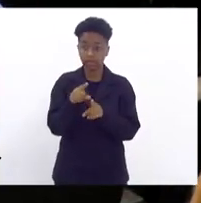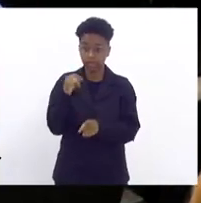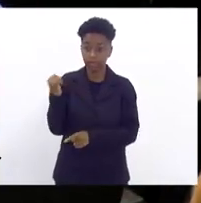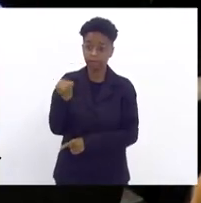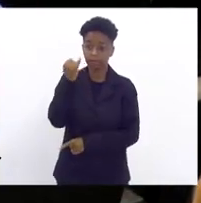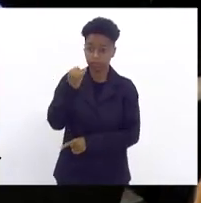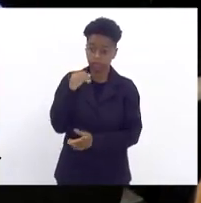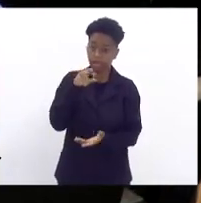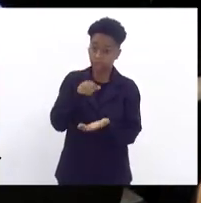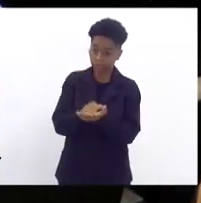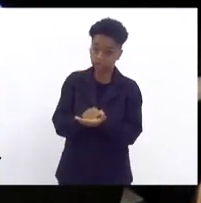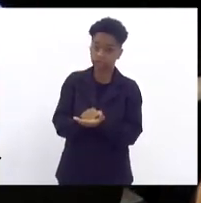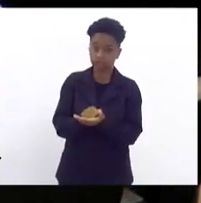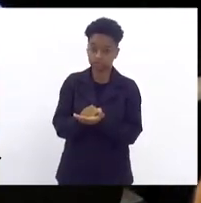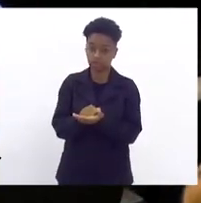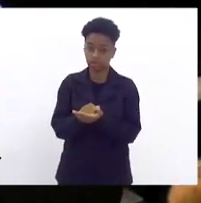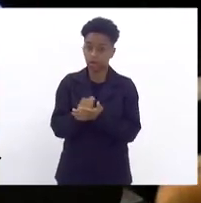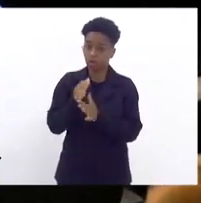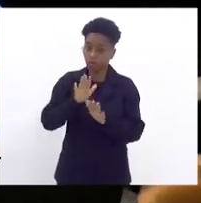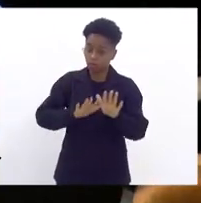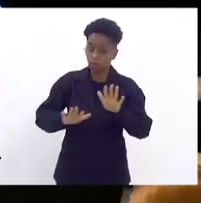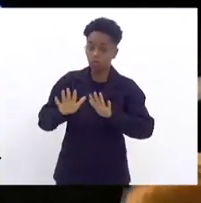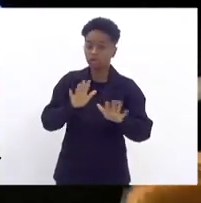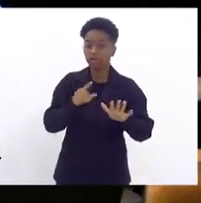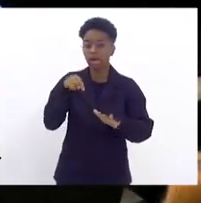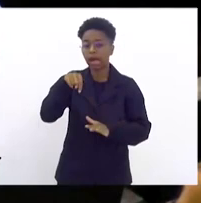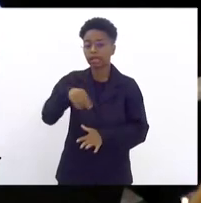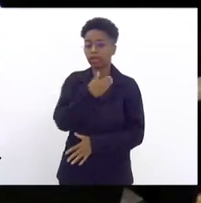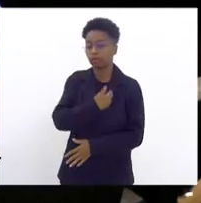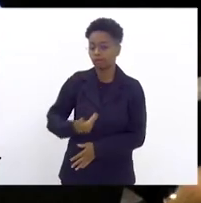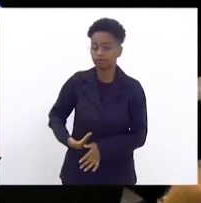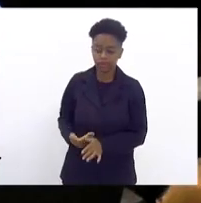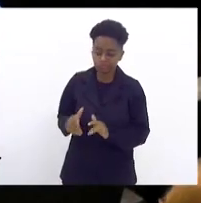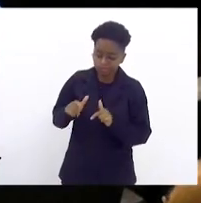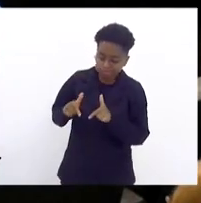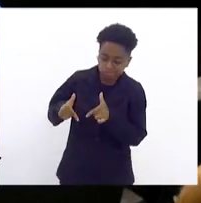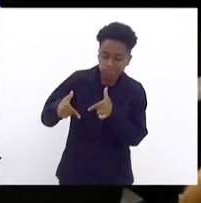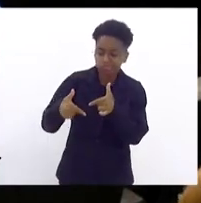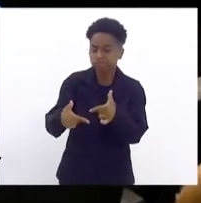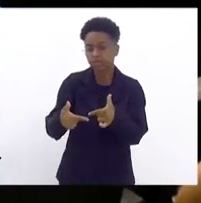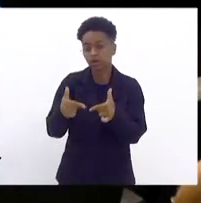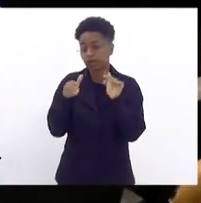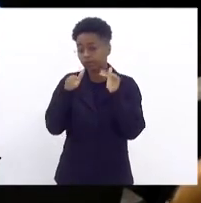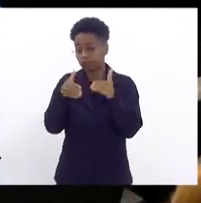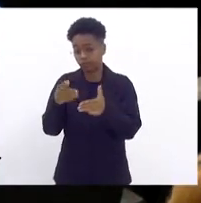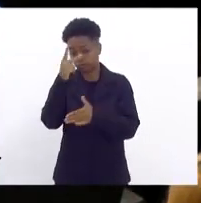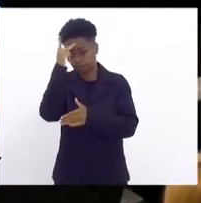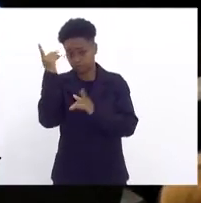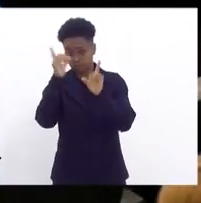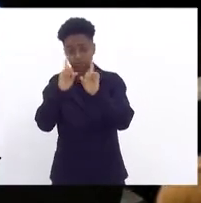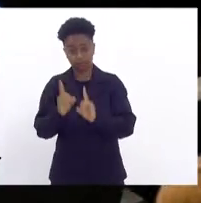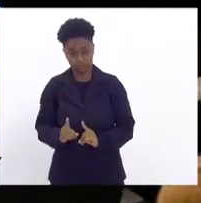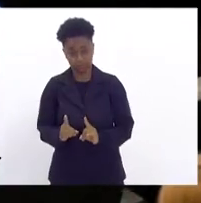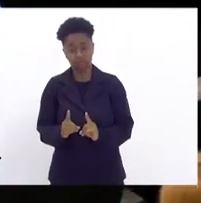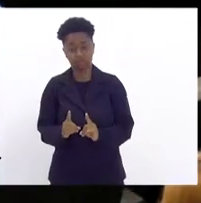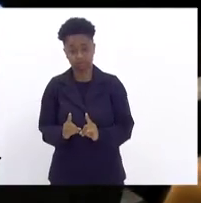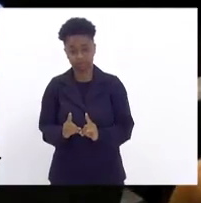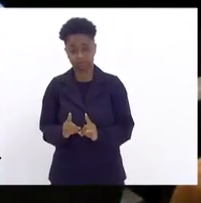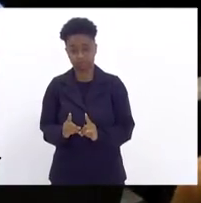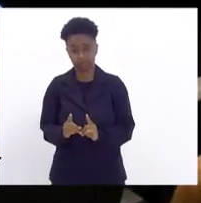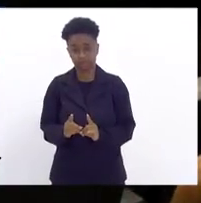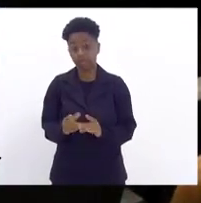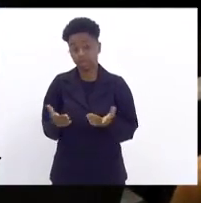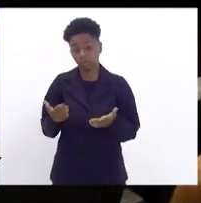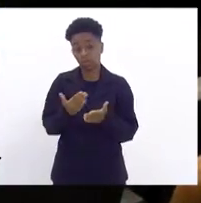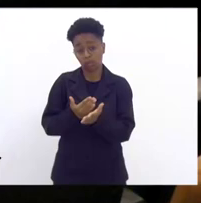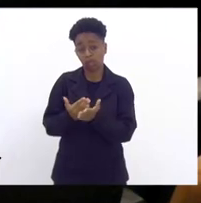que você fique registrado é o cuidado que o que esse governo tem tido para com as pessoas com deficiência e isso partiu diretamente